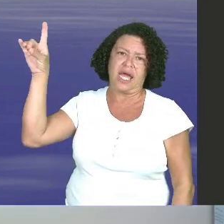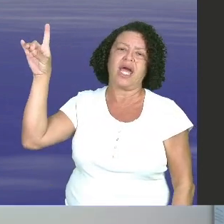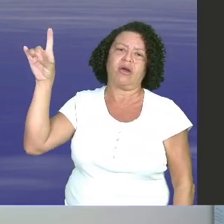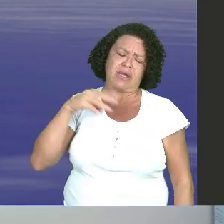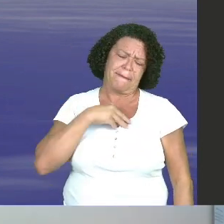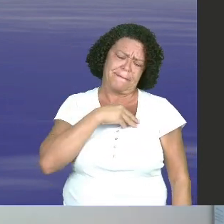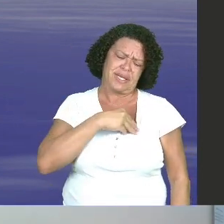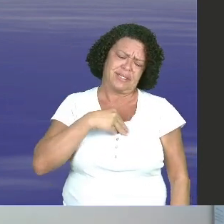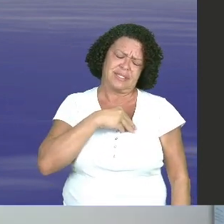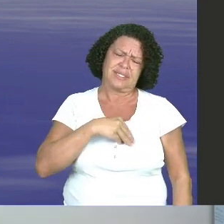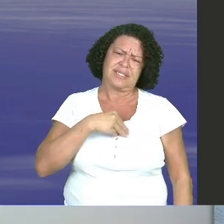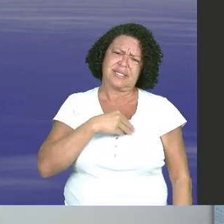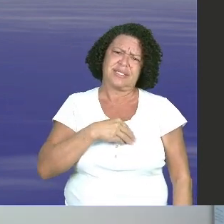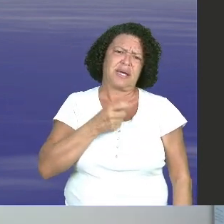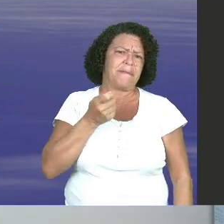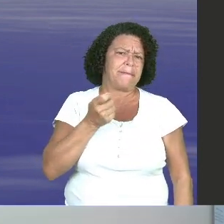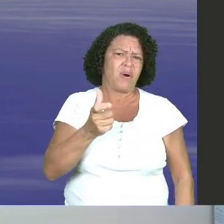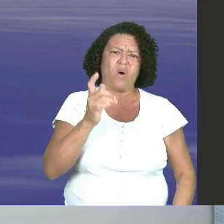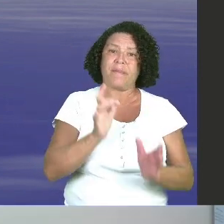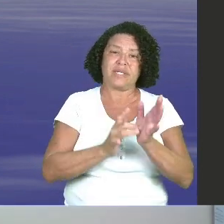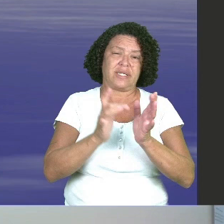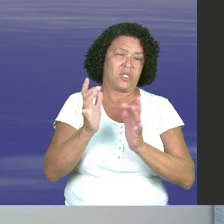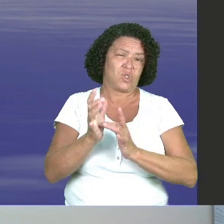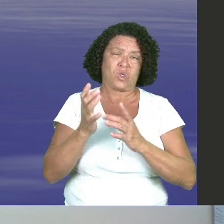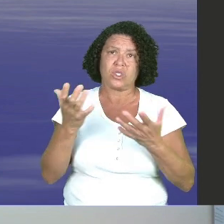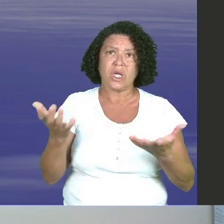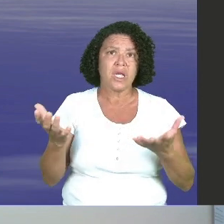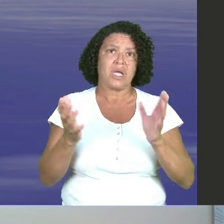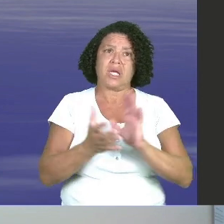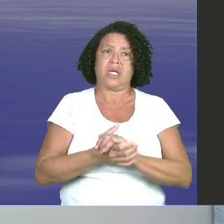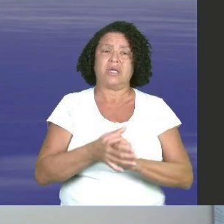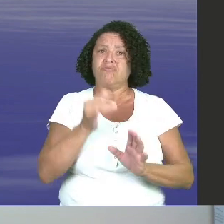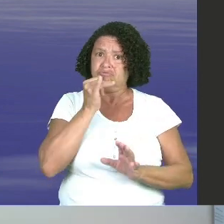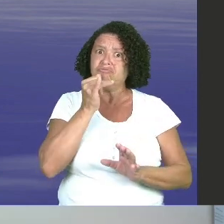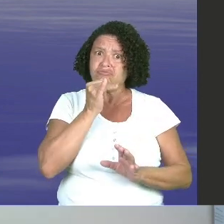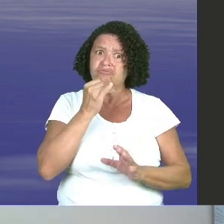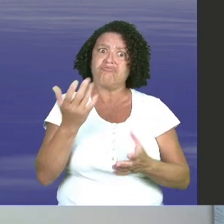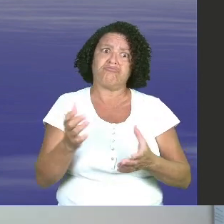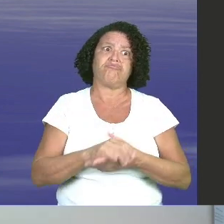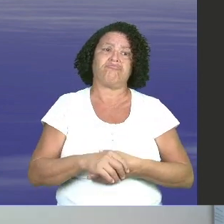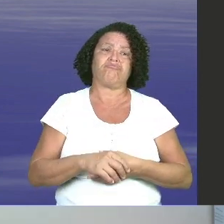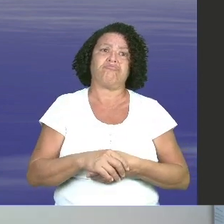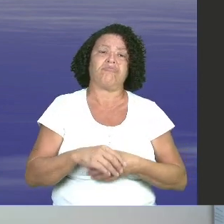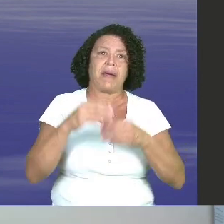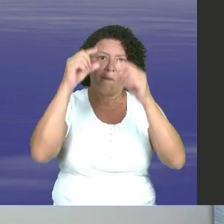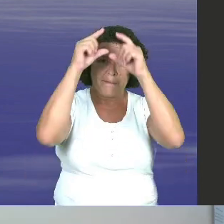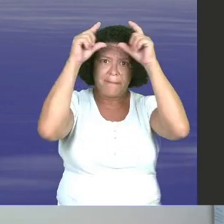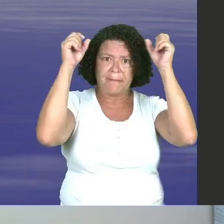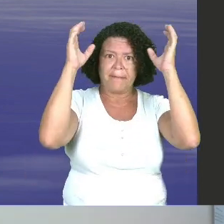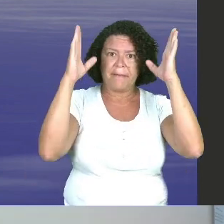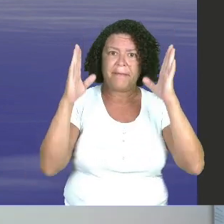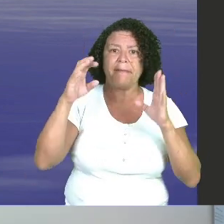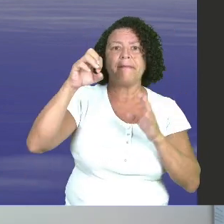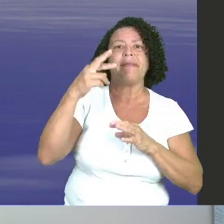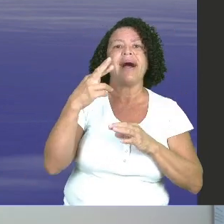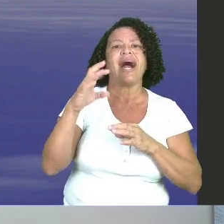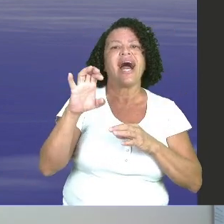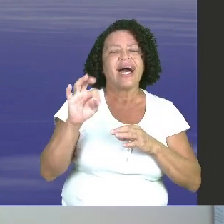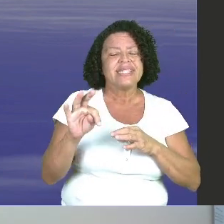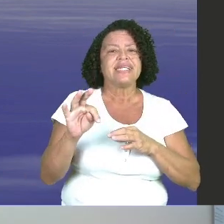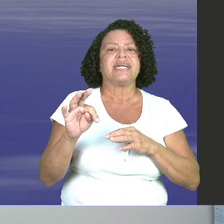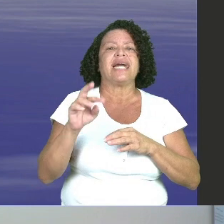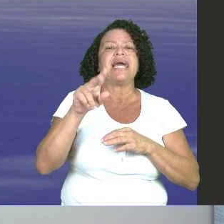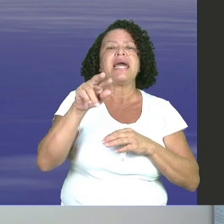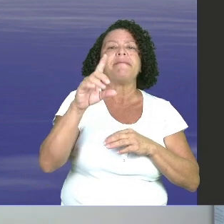muito poucos, para Jesus Cristo, para Madre Teresa de Calcutá, para Irmã Dulce, que